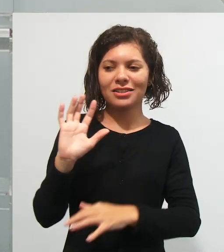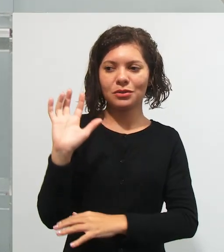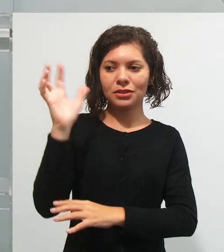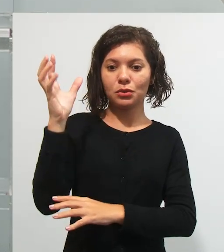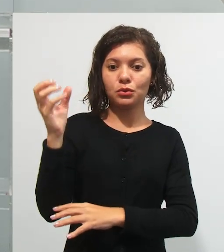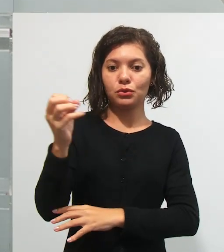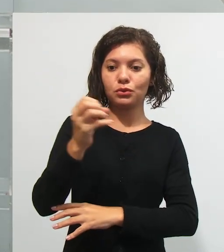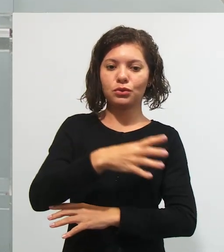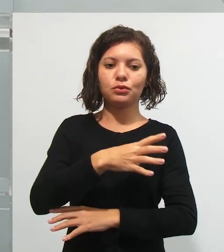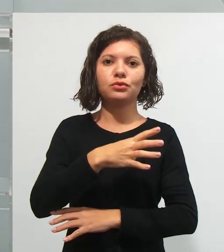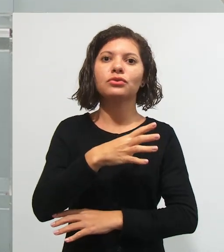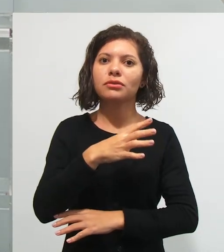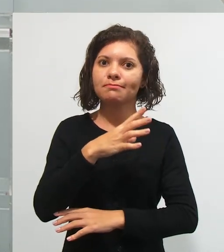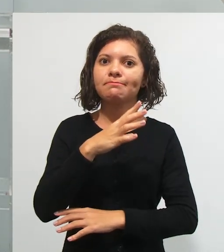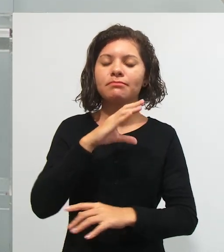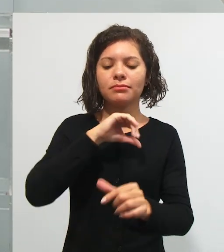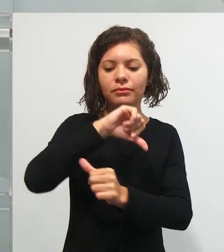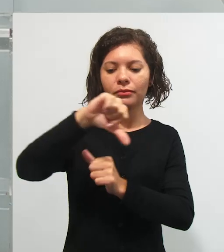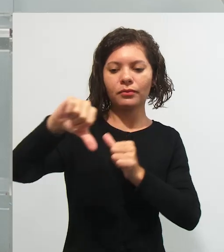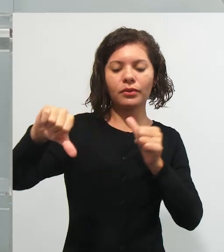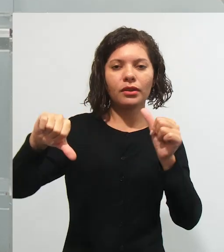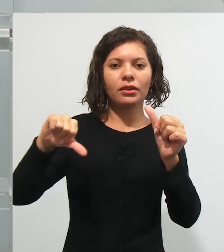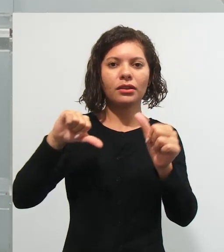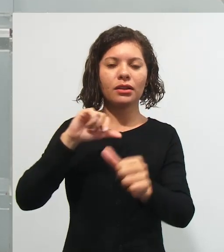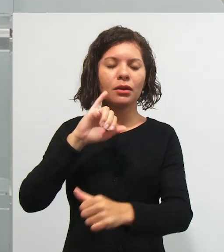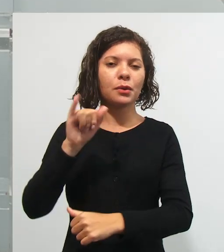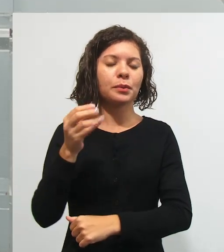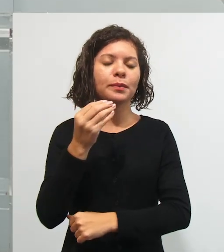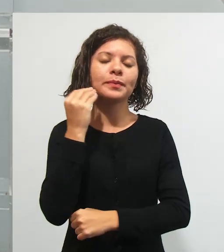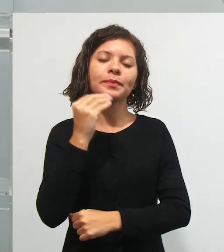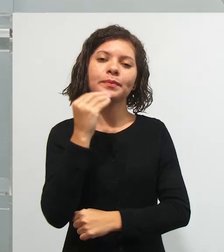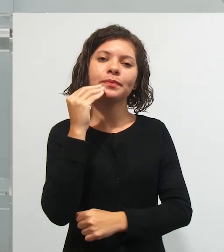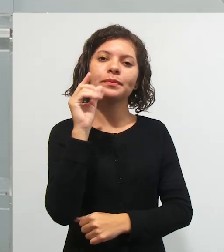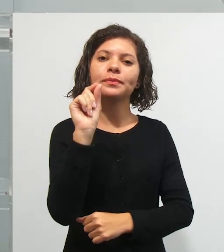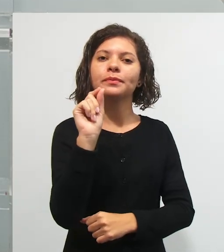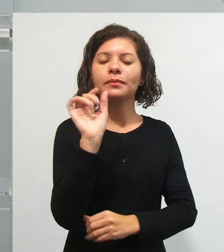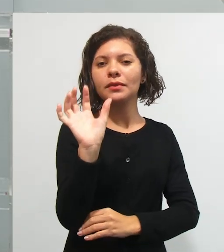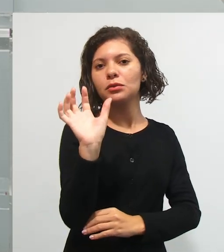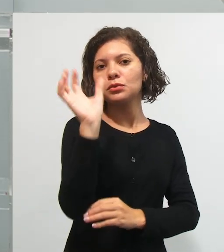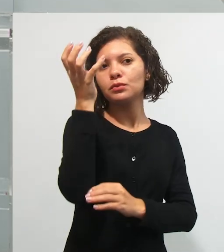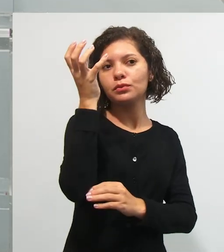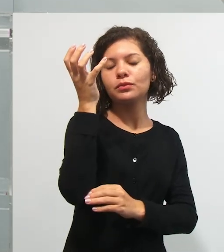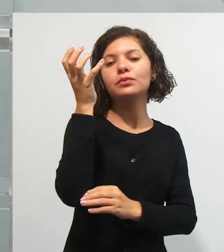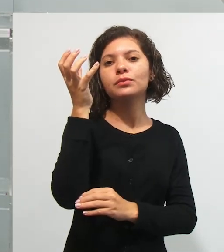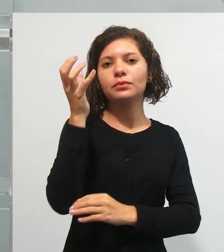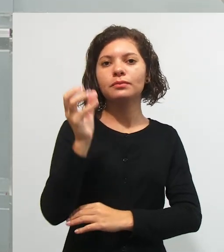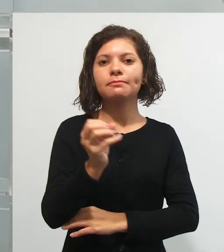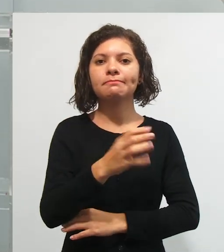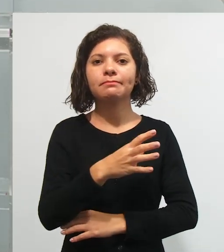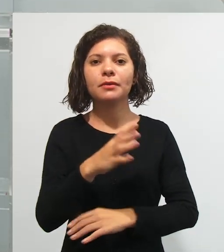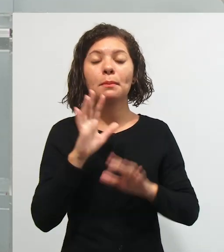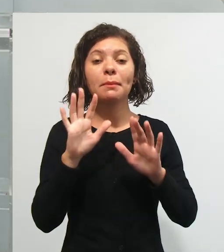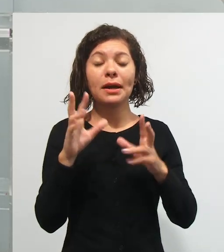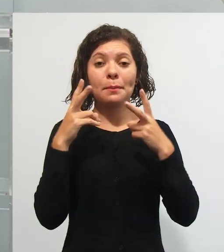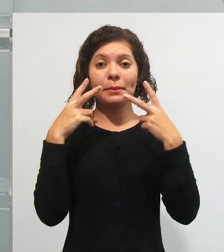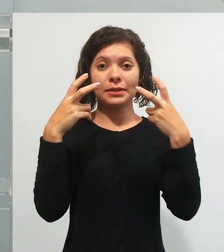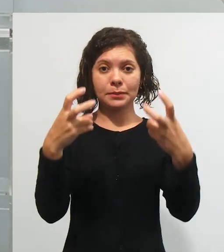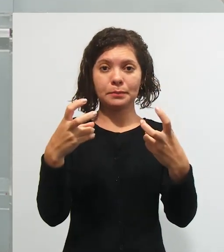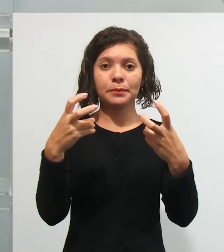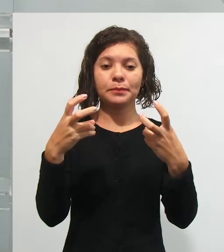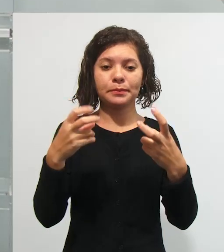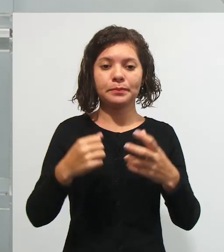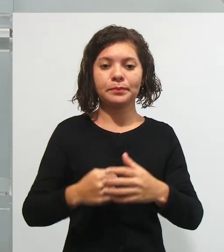uma nova oportunidade de acontecer alguma coisa. Mas perceba, essa